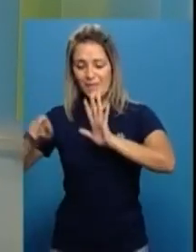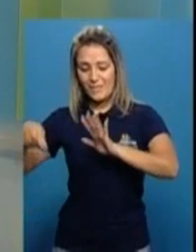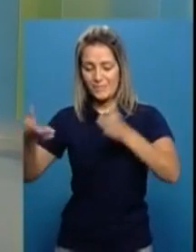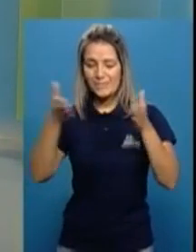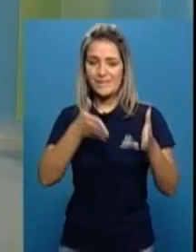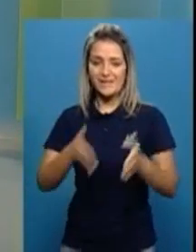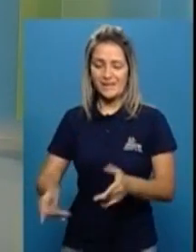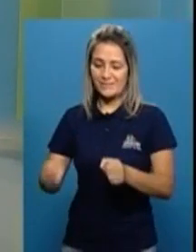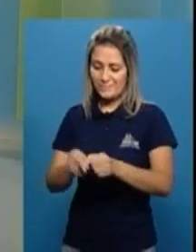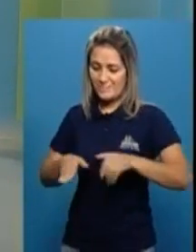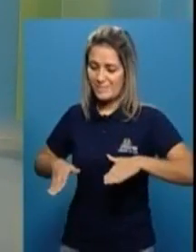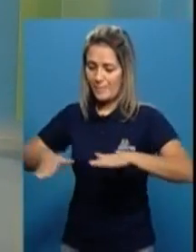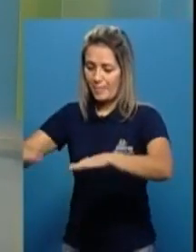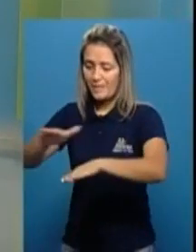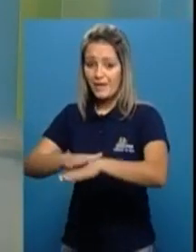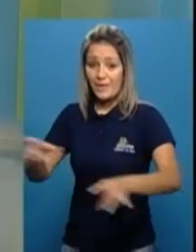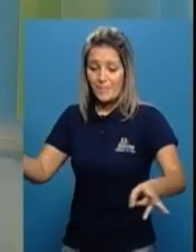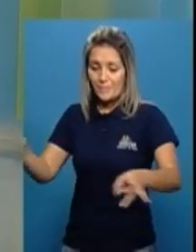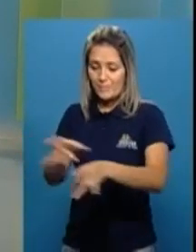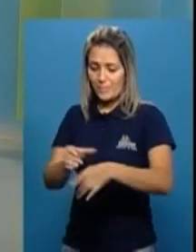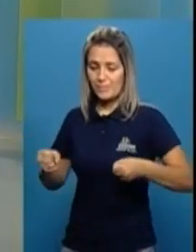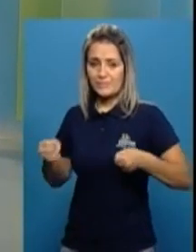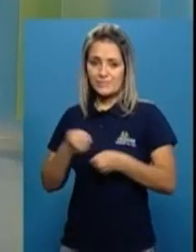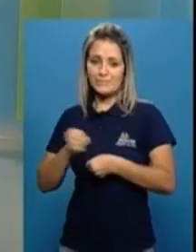produção, né, lá no produto final.